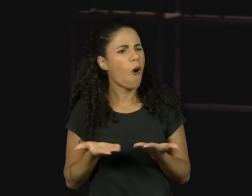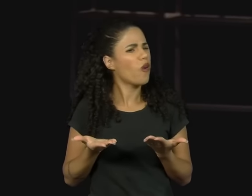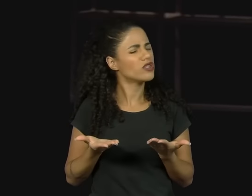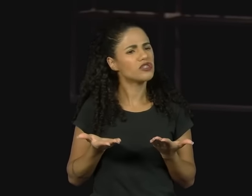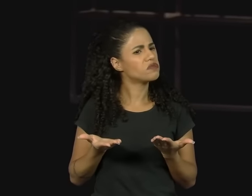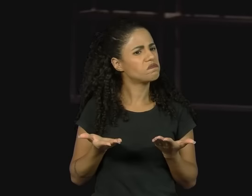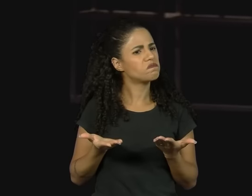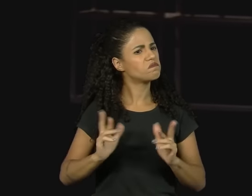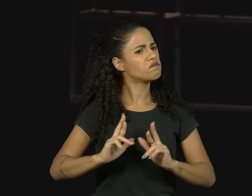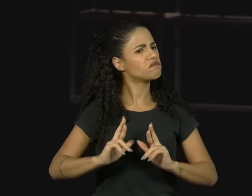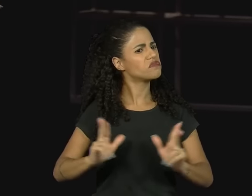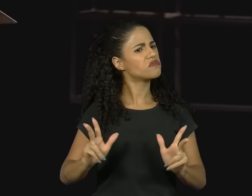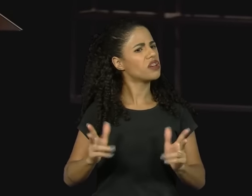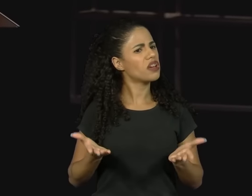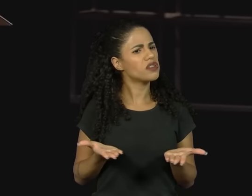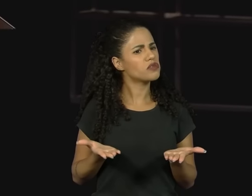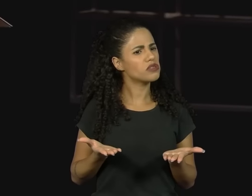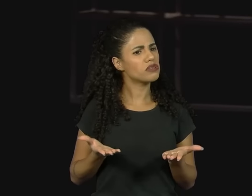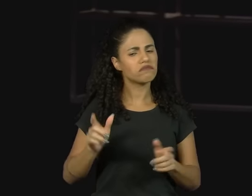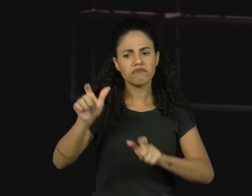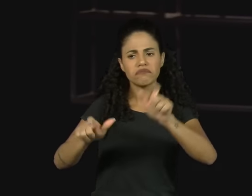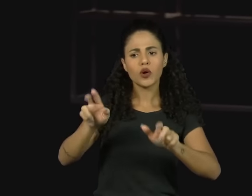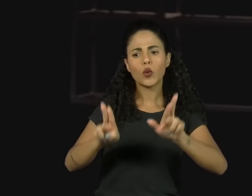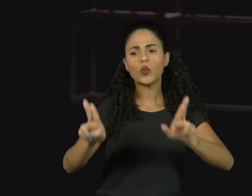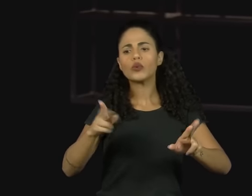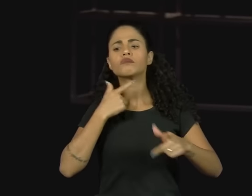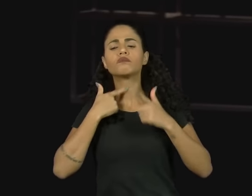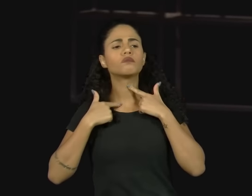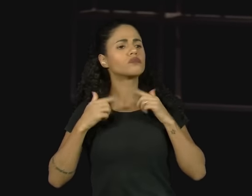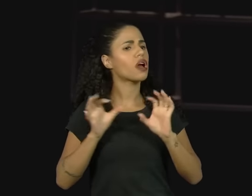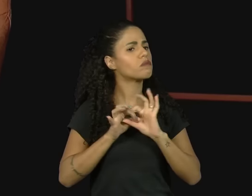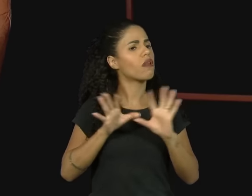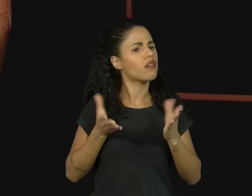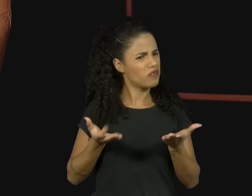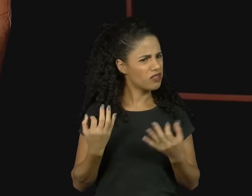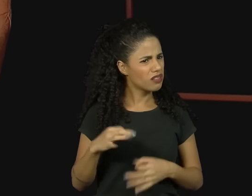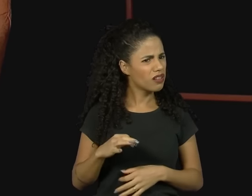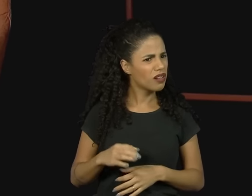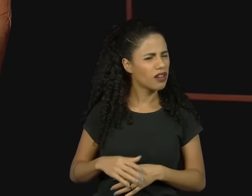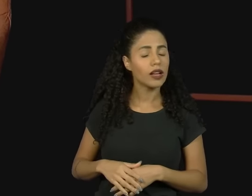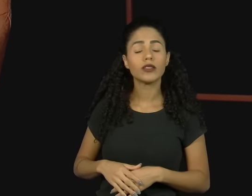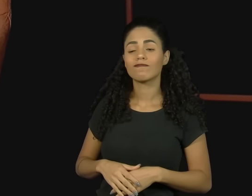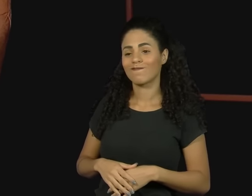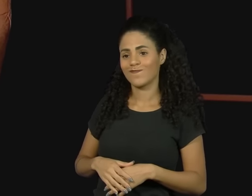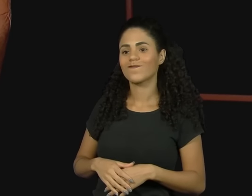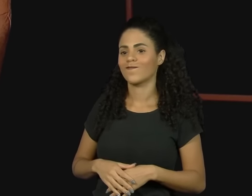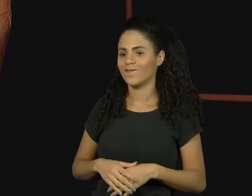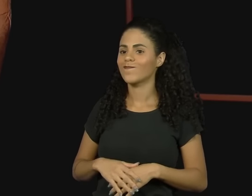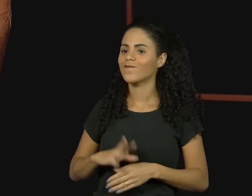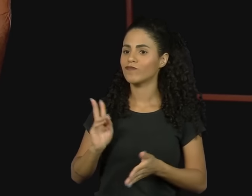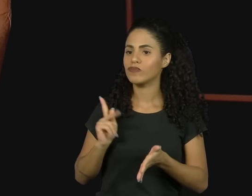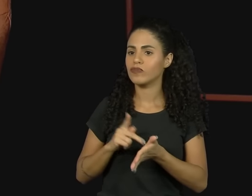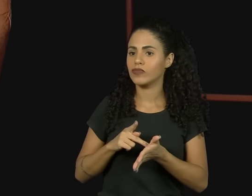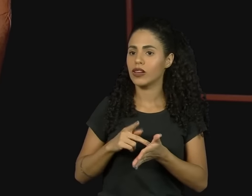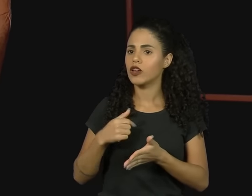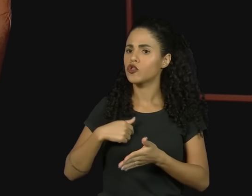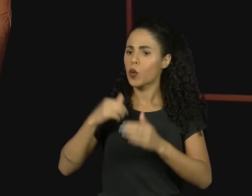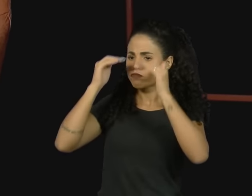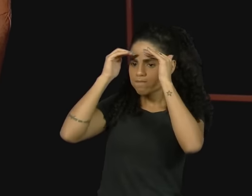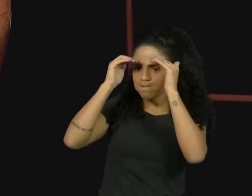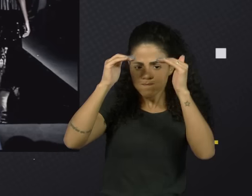já virou um pouco fora de moda, não é? Como é que você vê isso? Então, eu tenho que dizer que eu tenho maior respeito